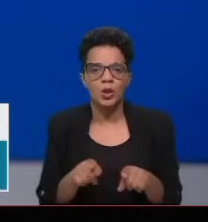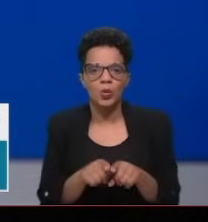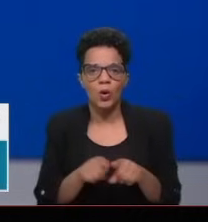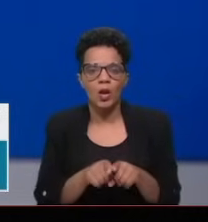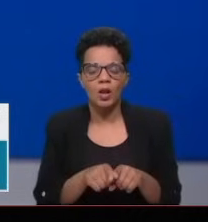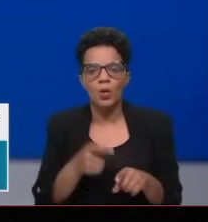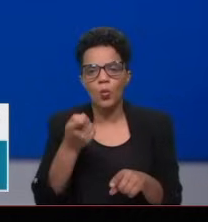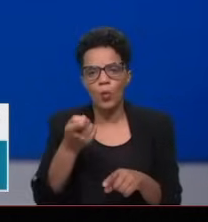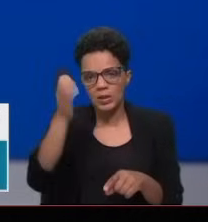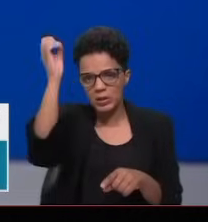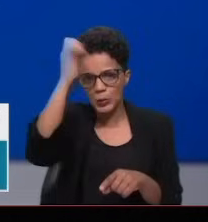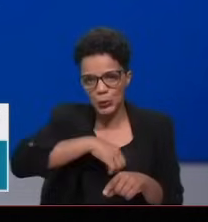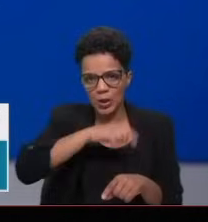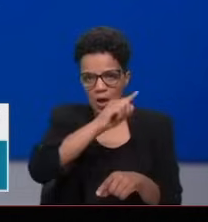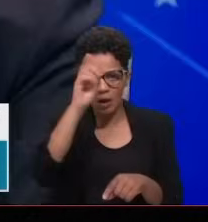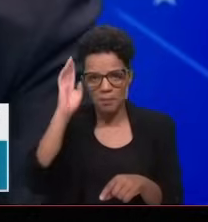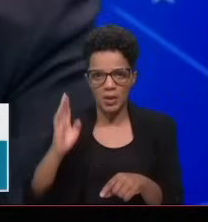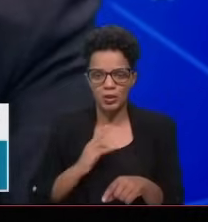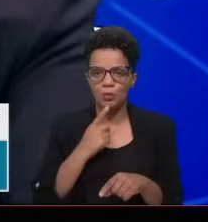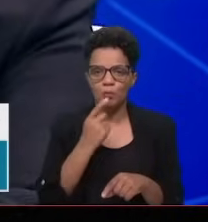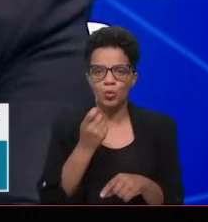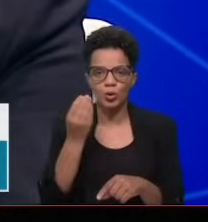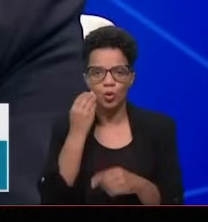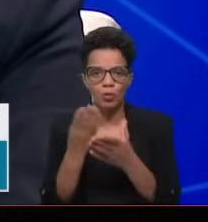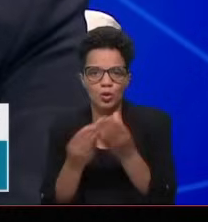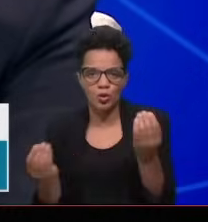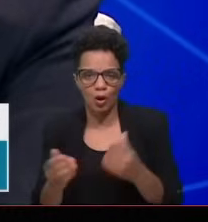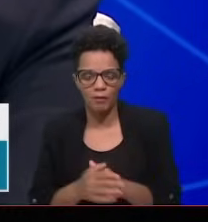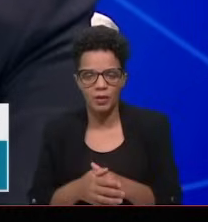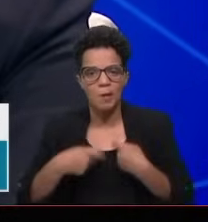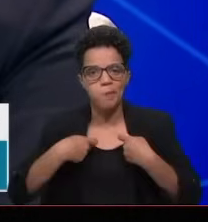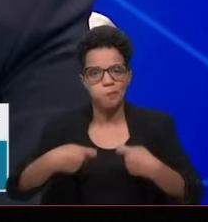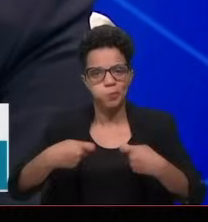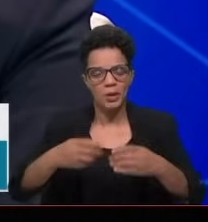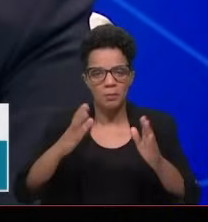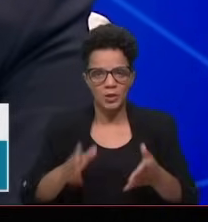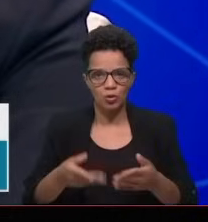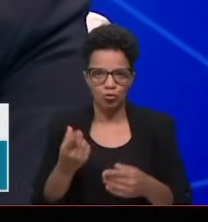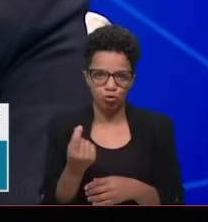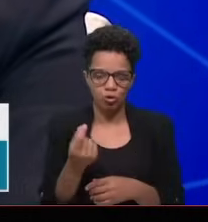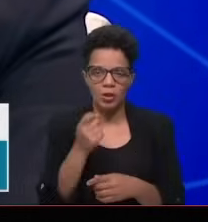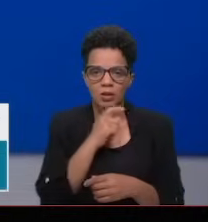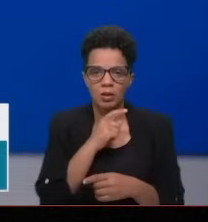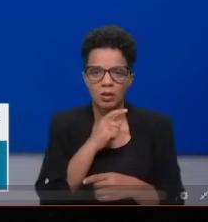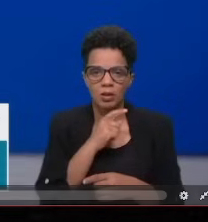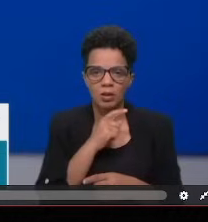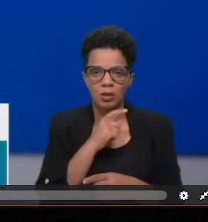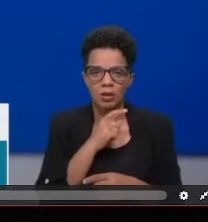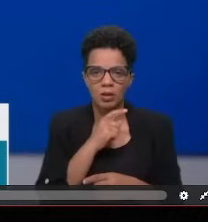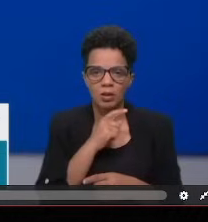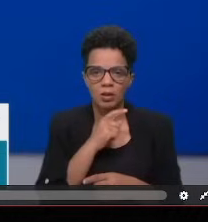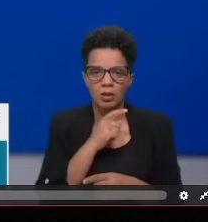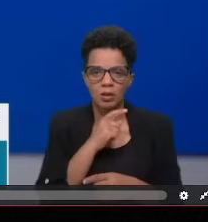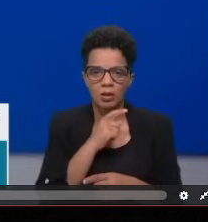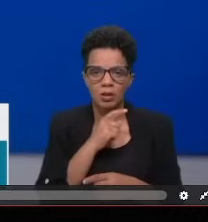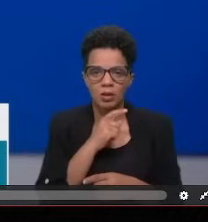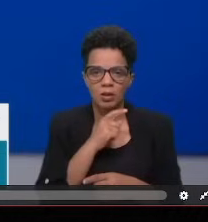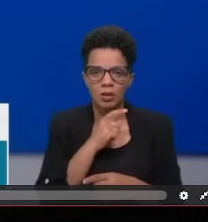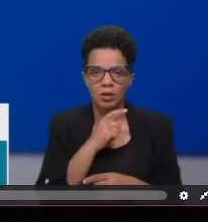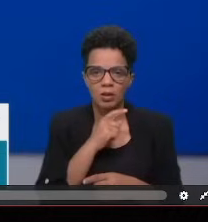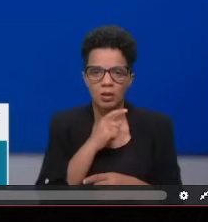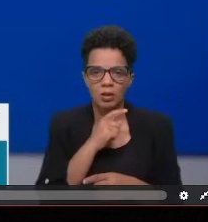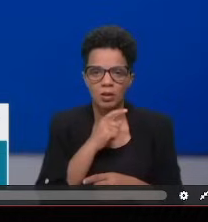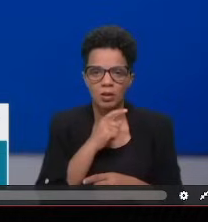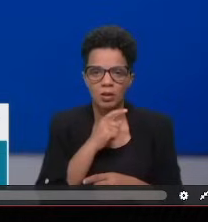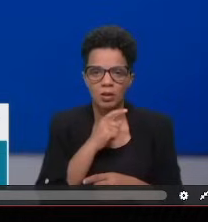paióis a minha pergunta é como é que se resolve se é preciso ou não gastar bastante mais dinheiro e voltar a ter mas vidas humanas do quê o que Como